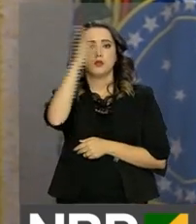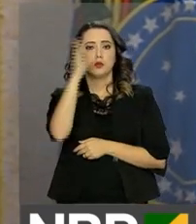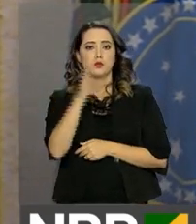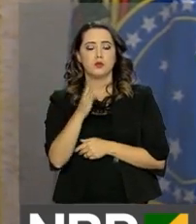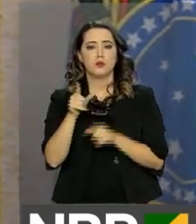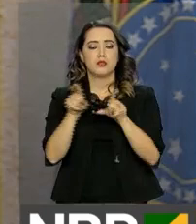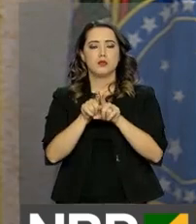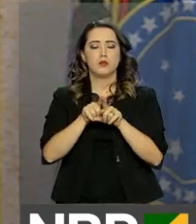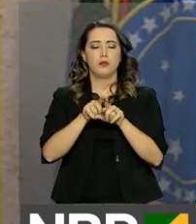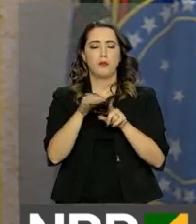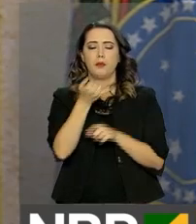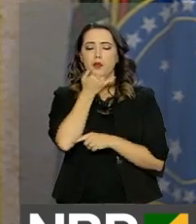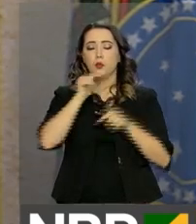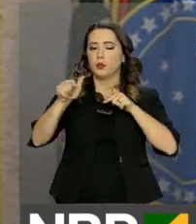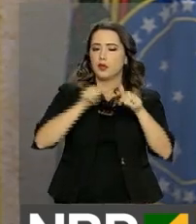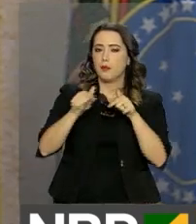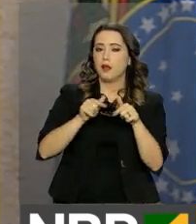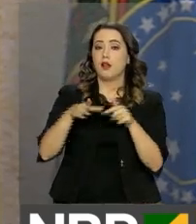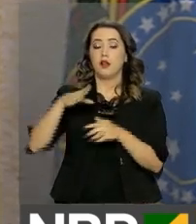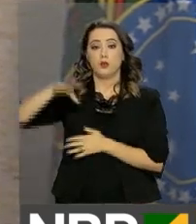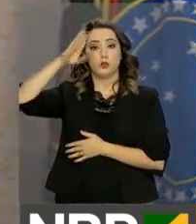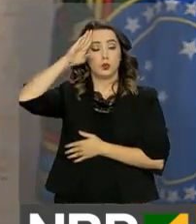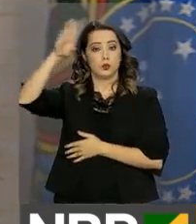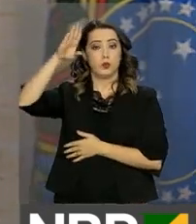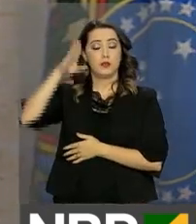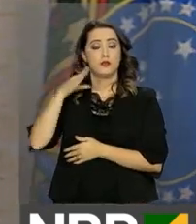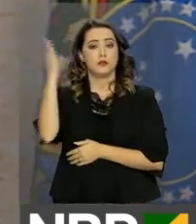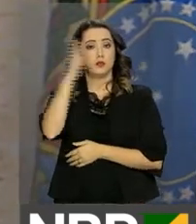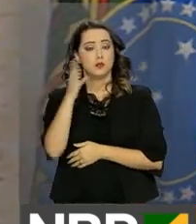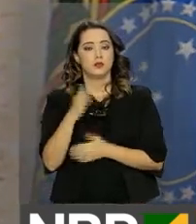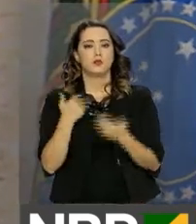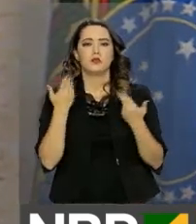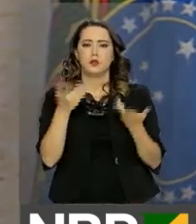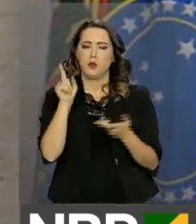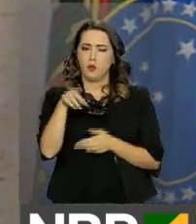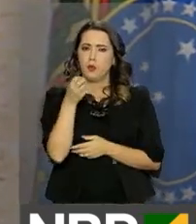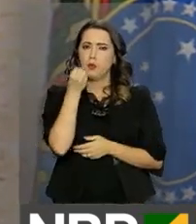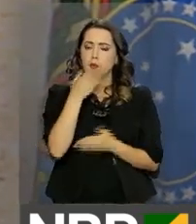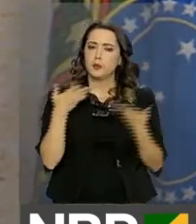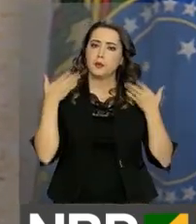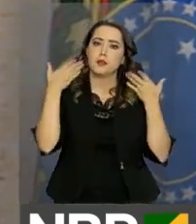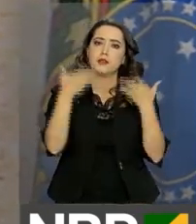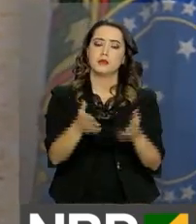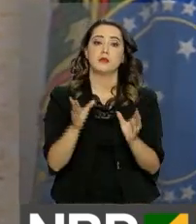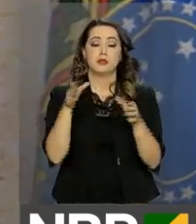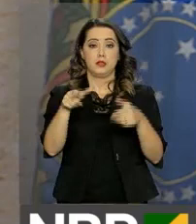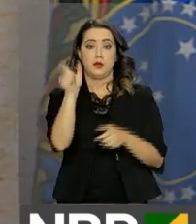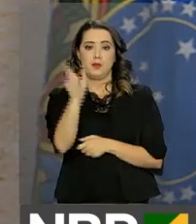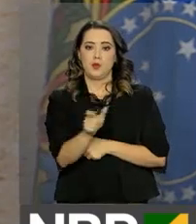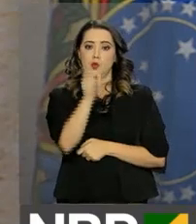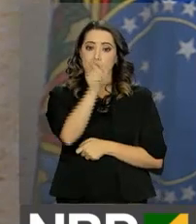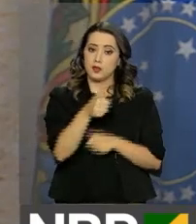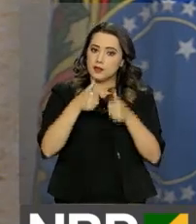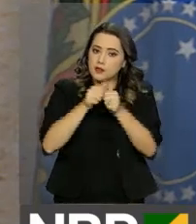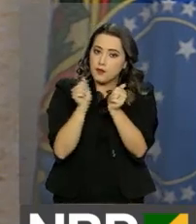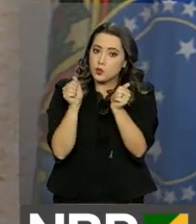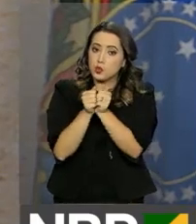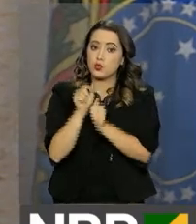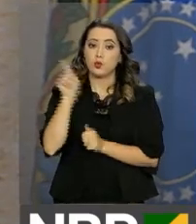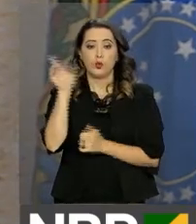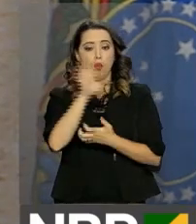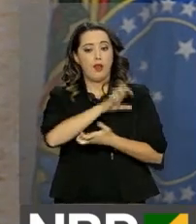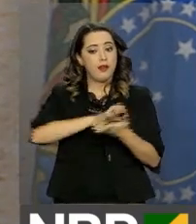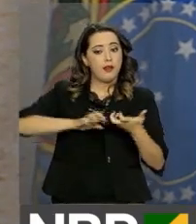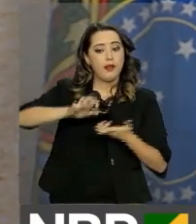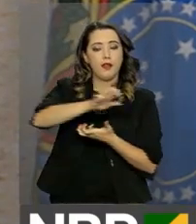contar nessa solenidade com a participação do veterano da FEB, o coronel Nestor da